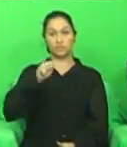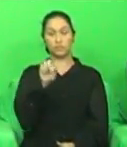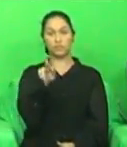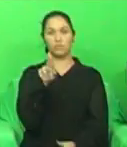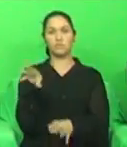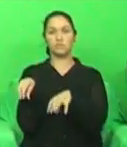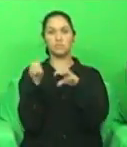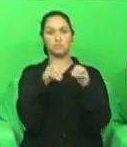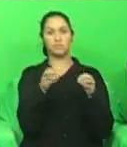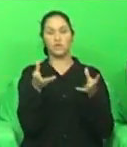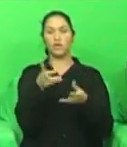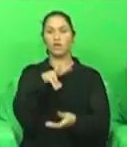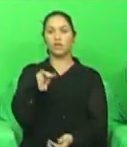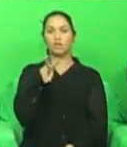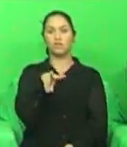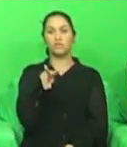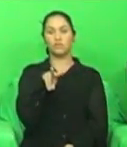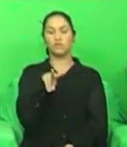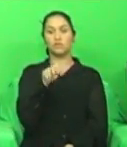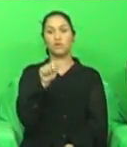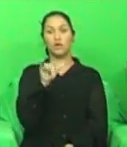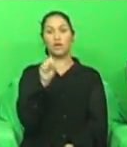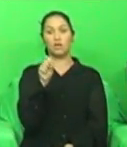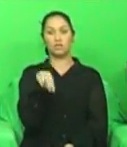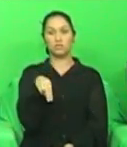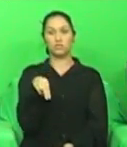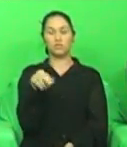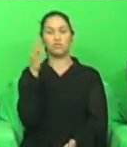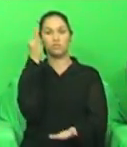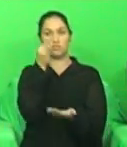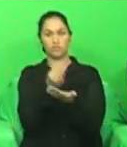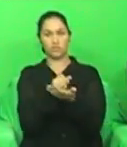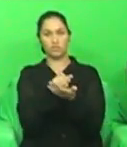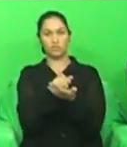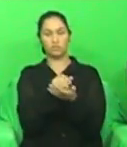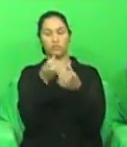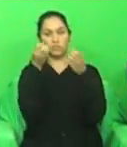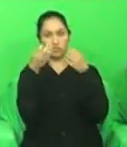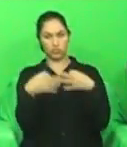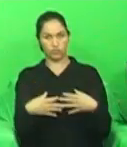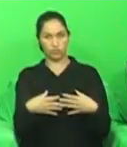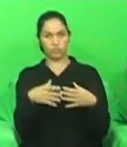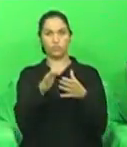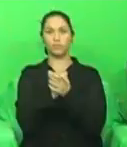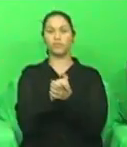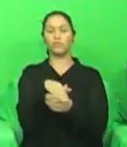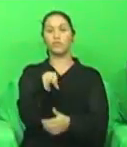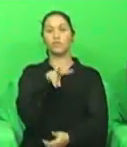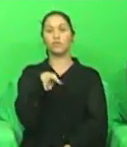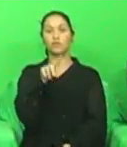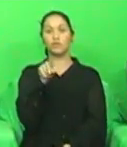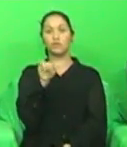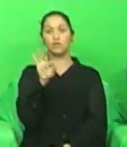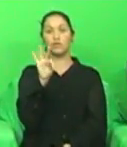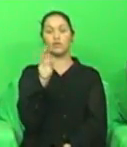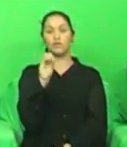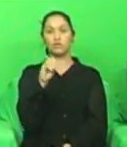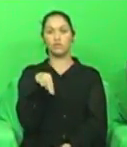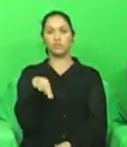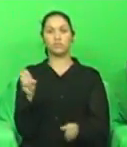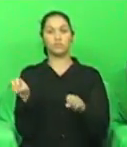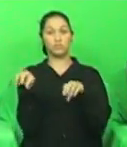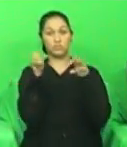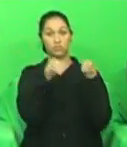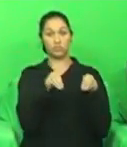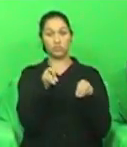com a palavra doutor alexandre pires ausente ausência justificada com a palavra ea dor daí o troféu z declina de seu